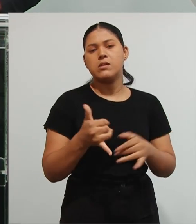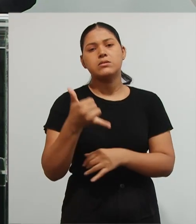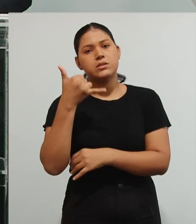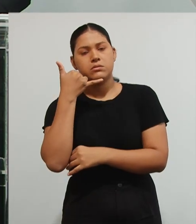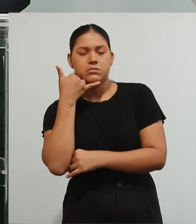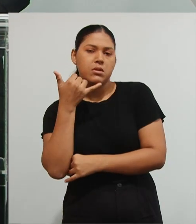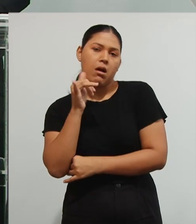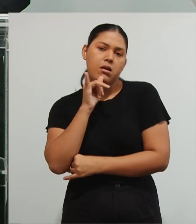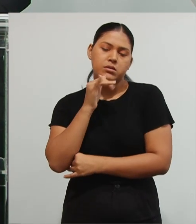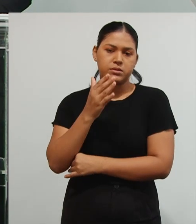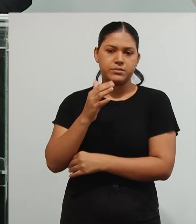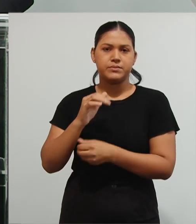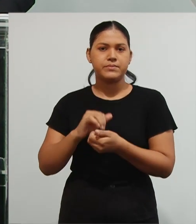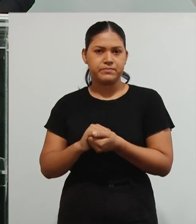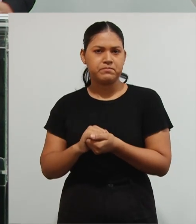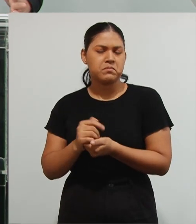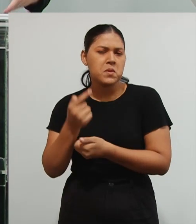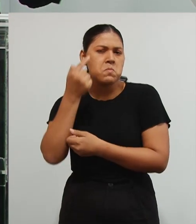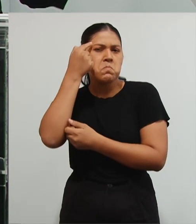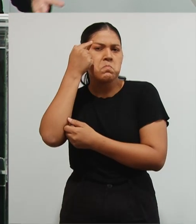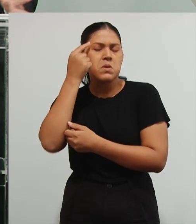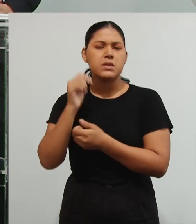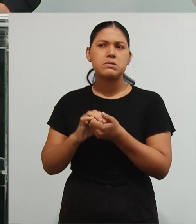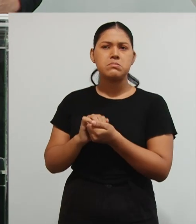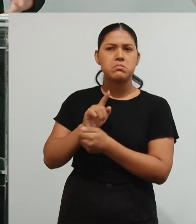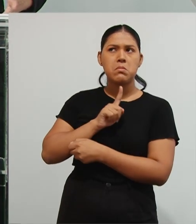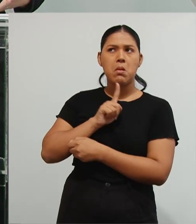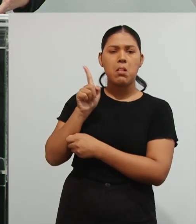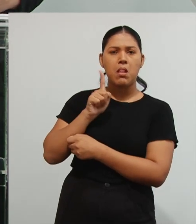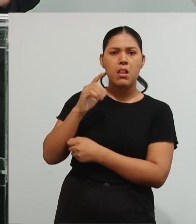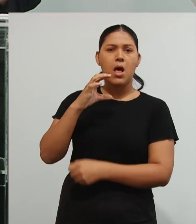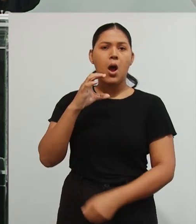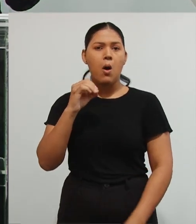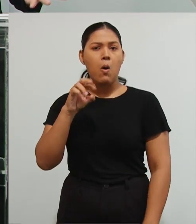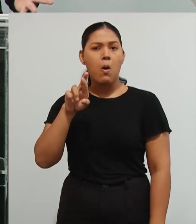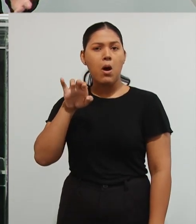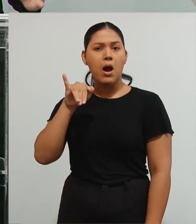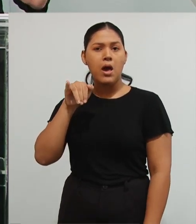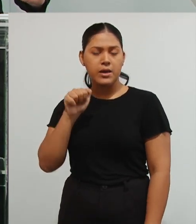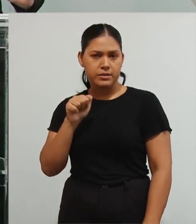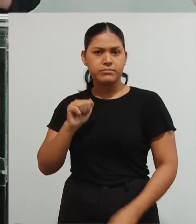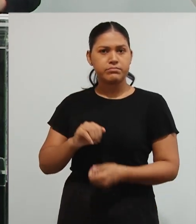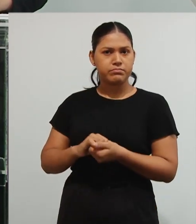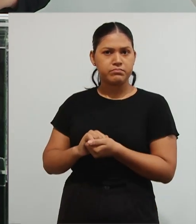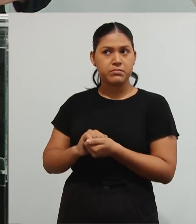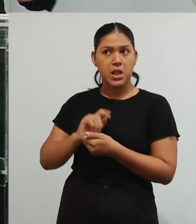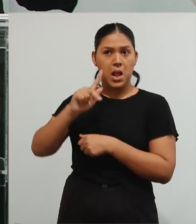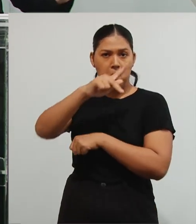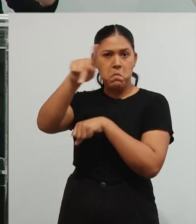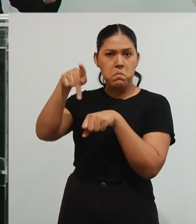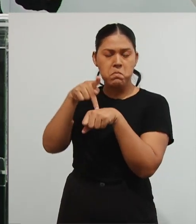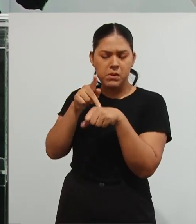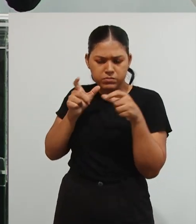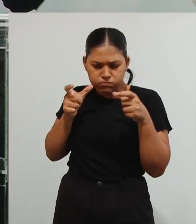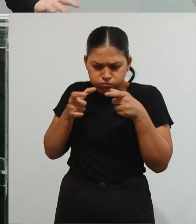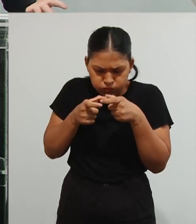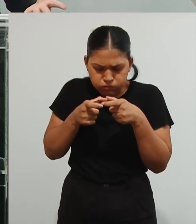liberal, democrática, capitalista, comparada a economias de planejamento central,